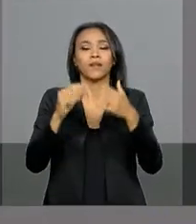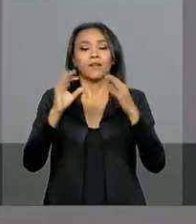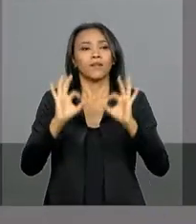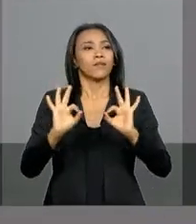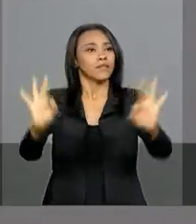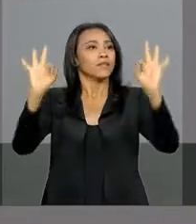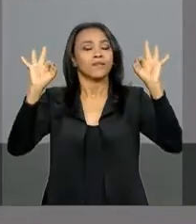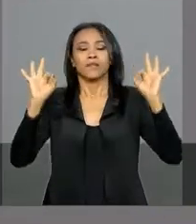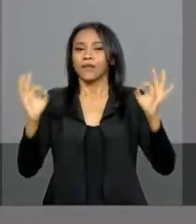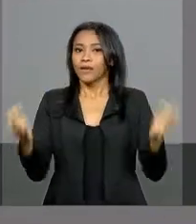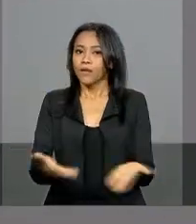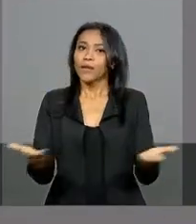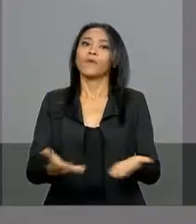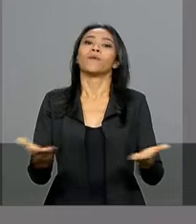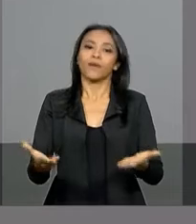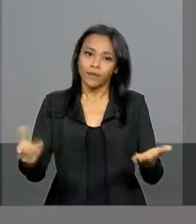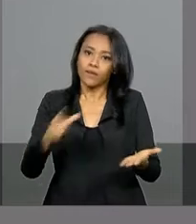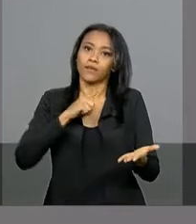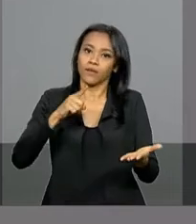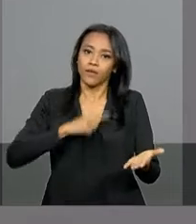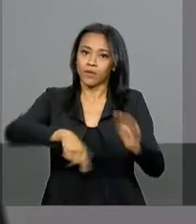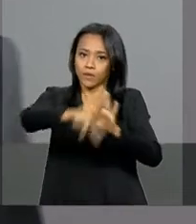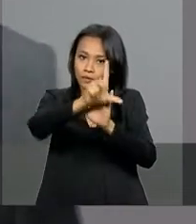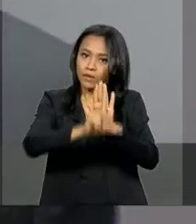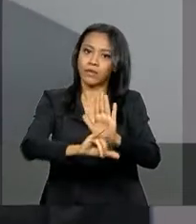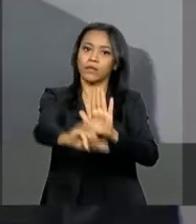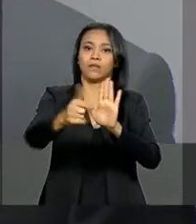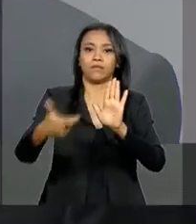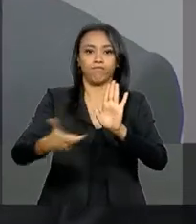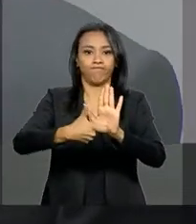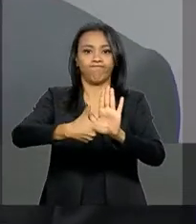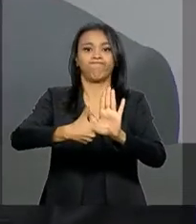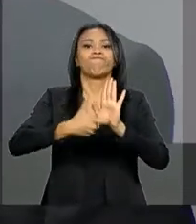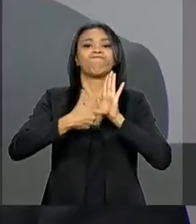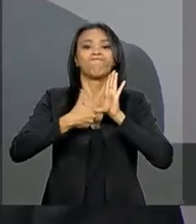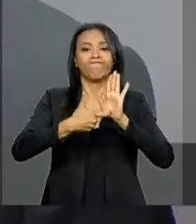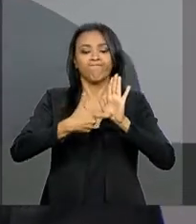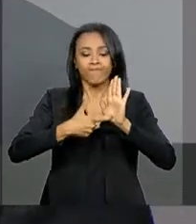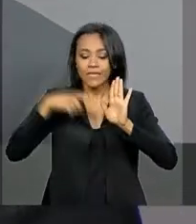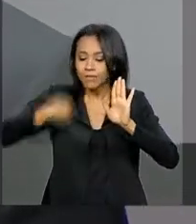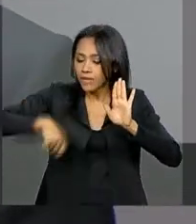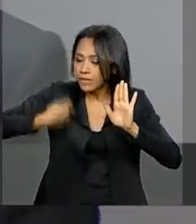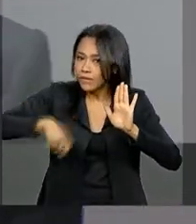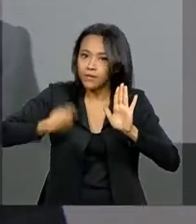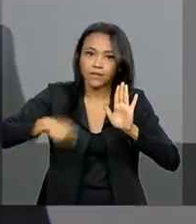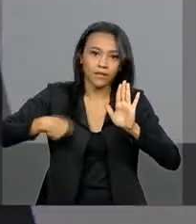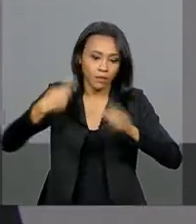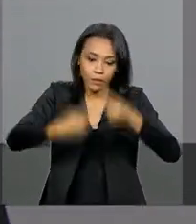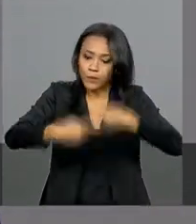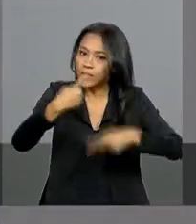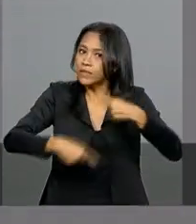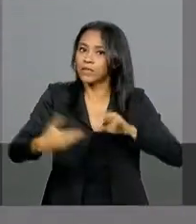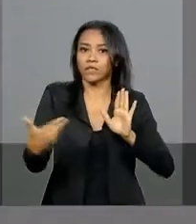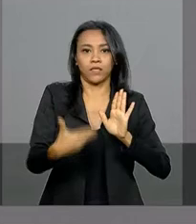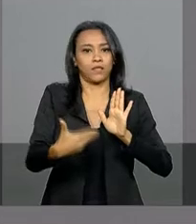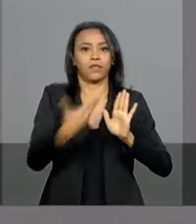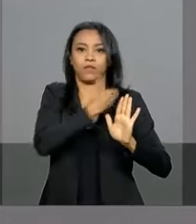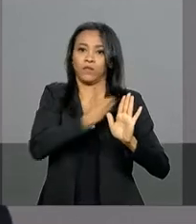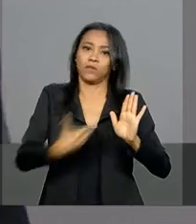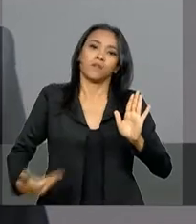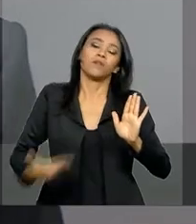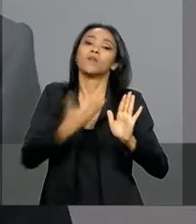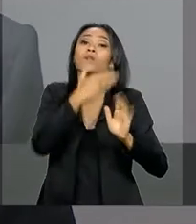honrando este necessário trabalho essa necessária política pública de